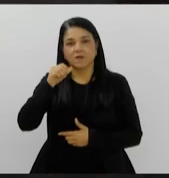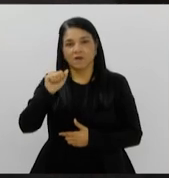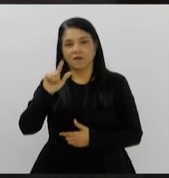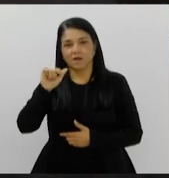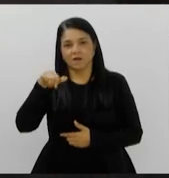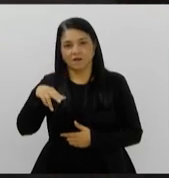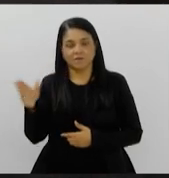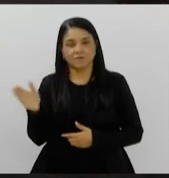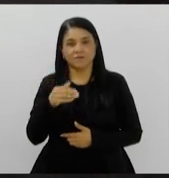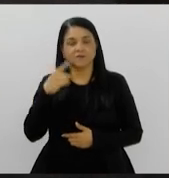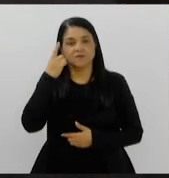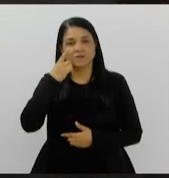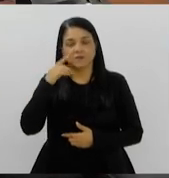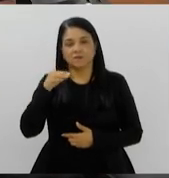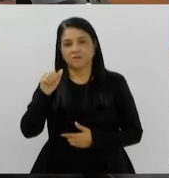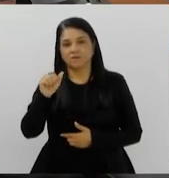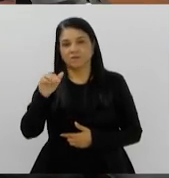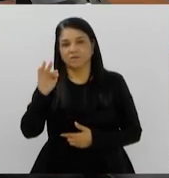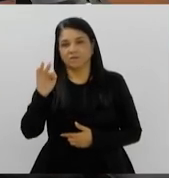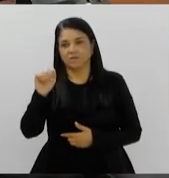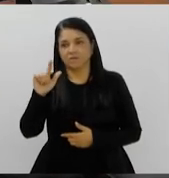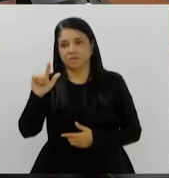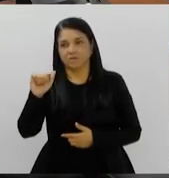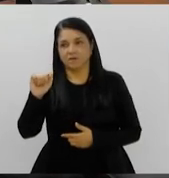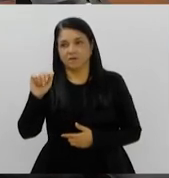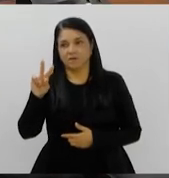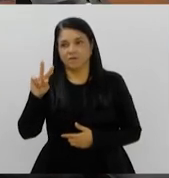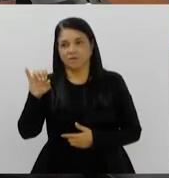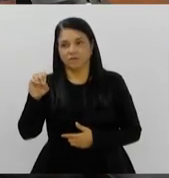Deputado Flávio Serafini.